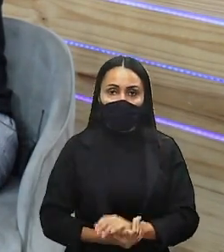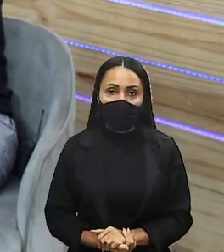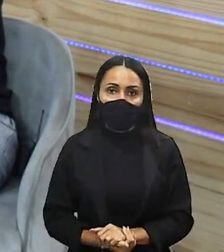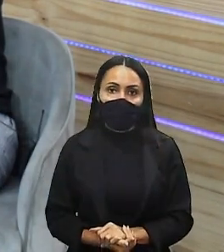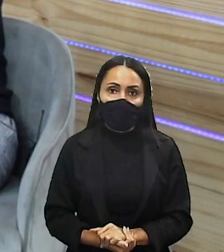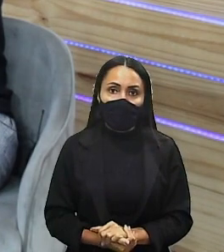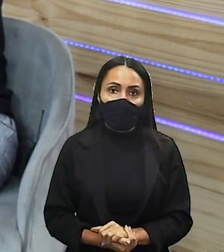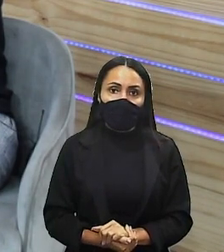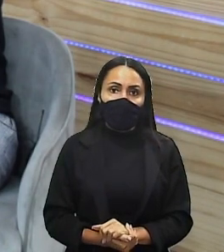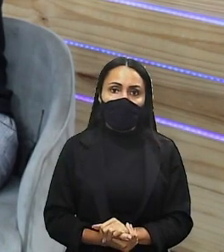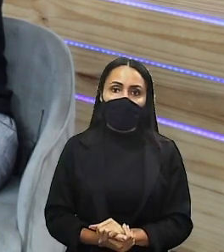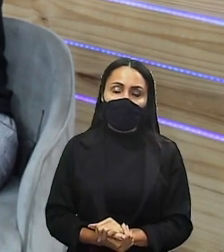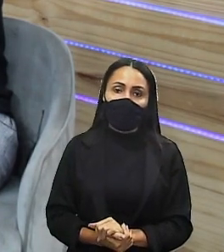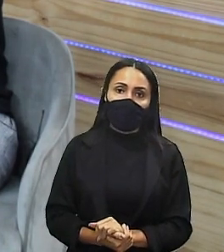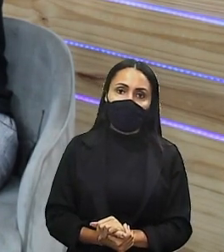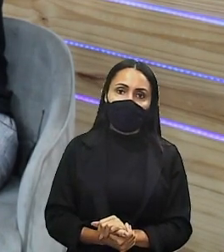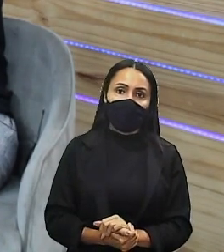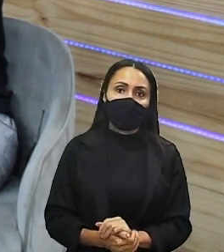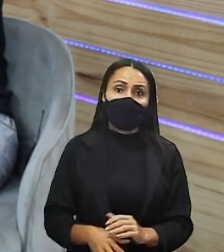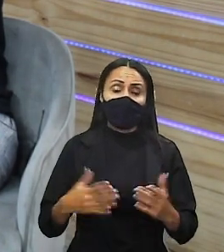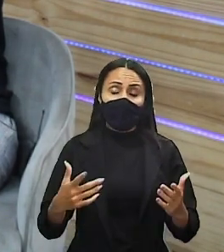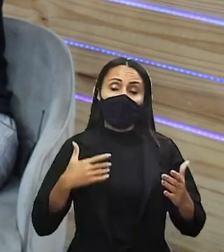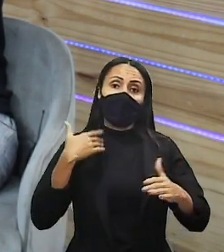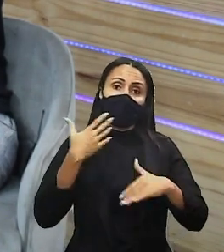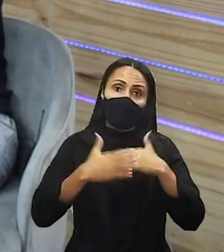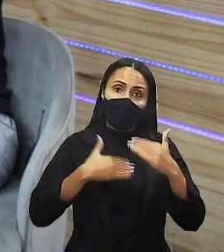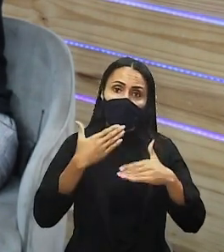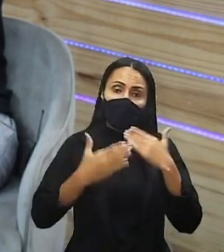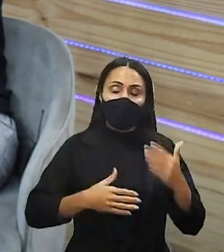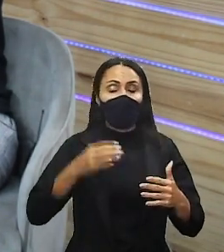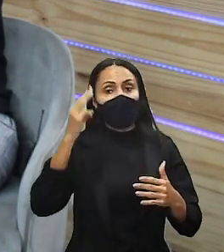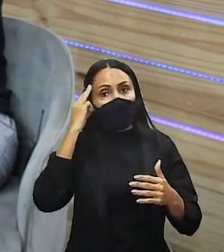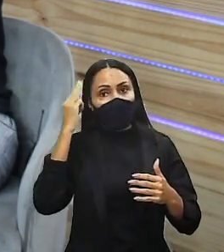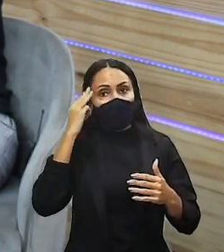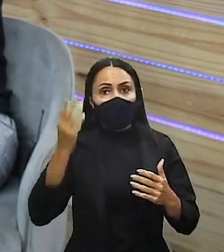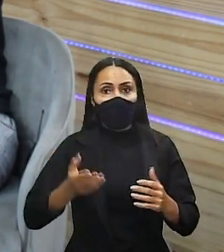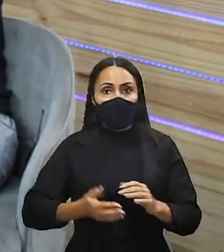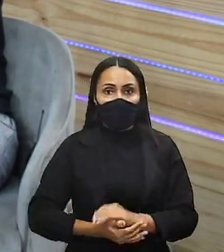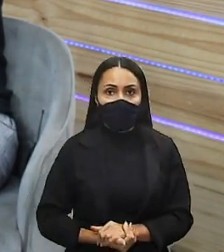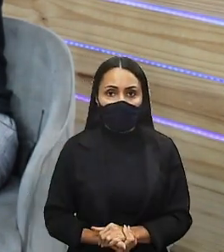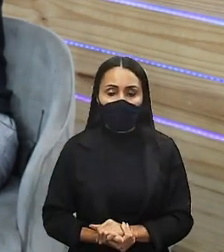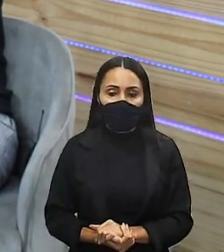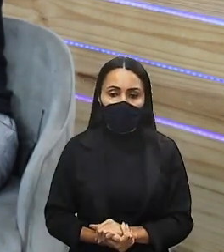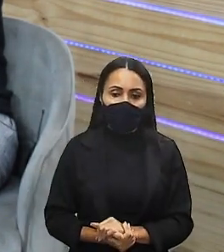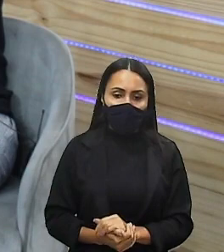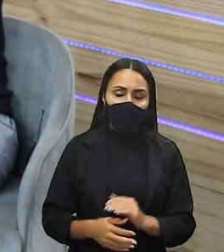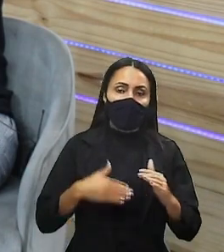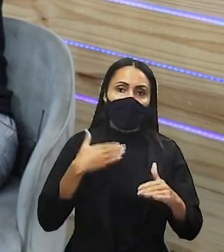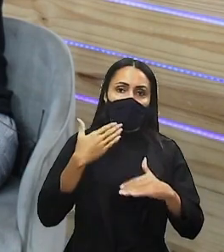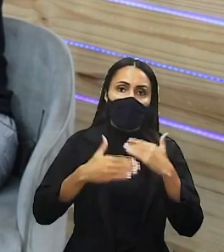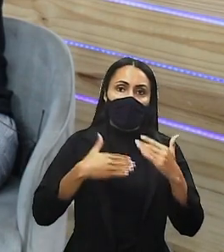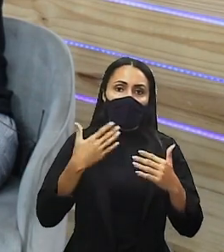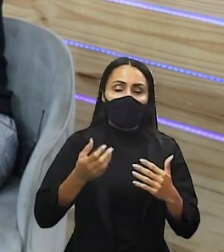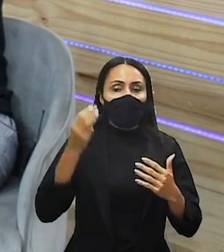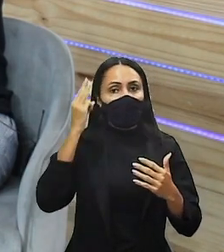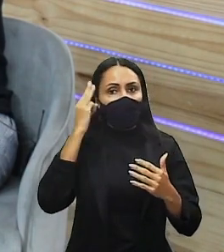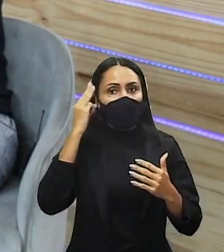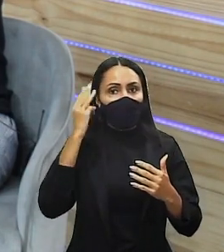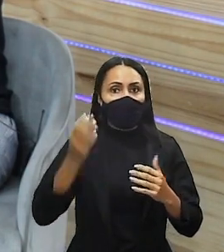um refazer, quer dizer, é um reconstruir uma memória. À medida que a gente reconstrói uma